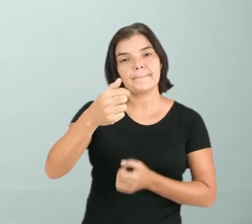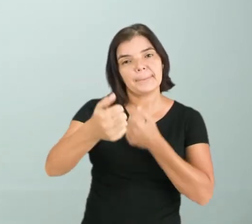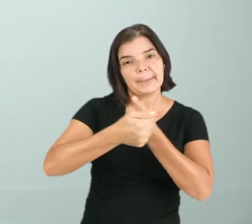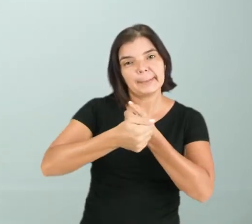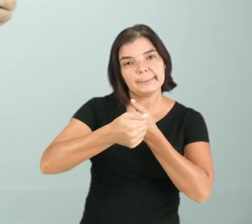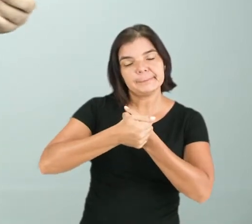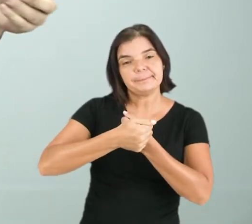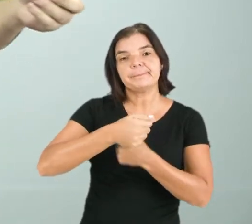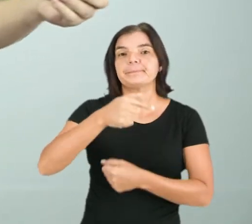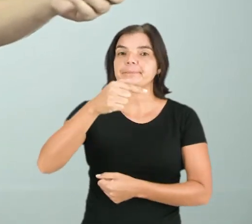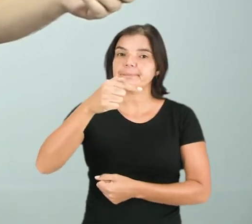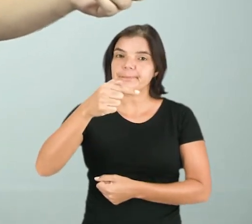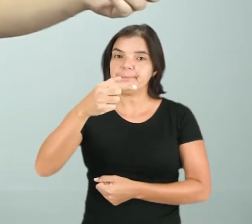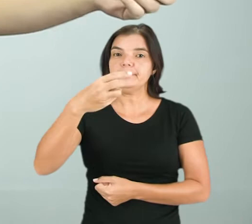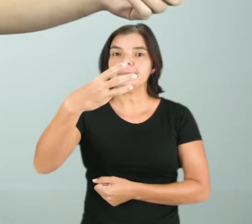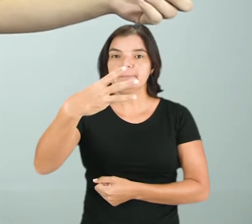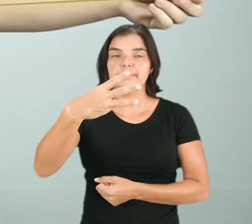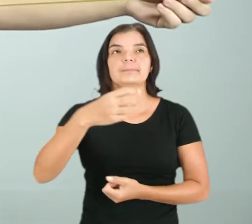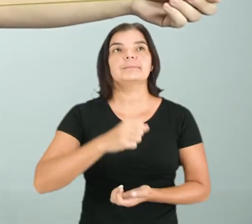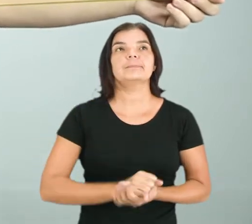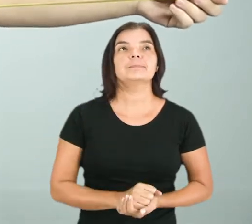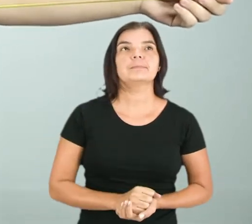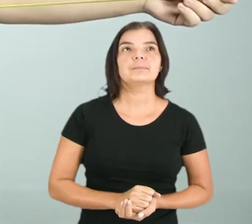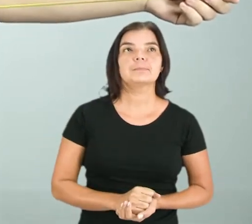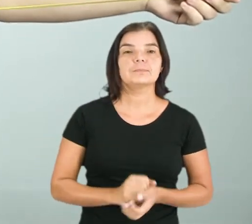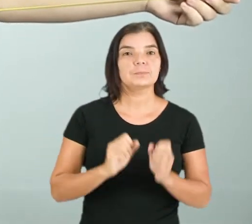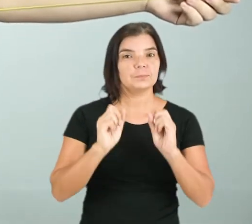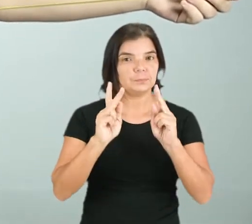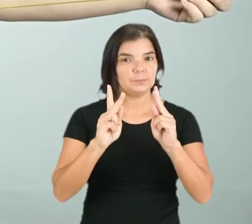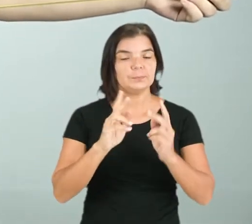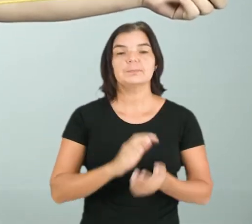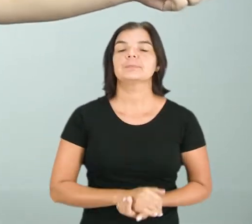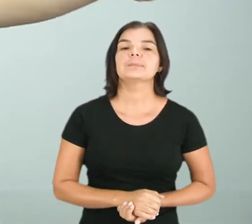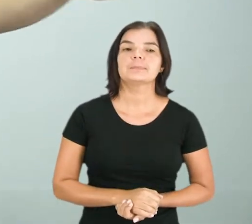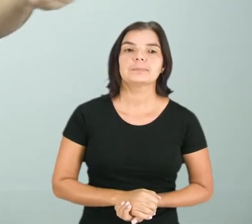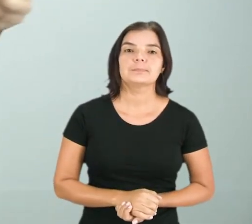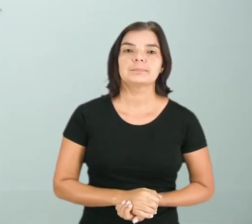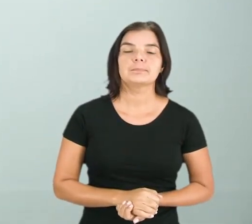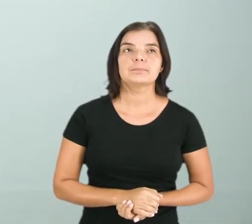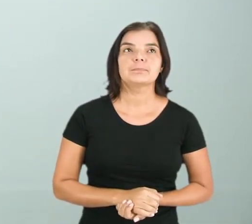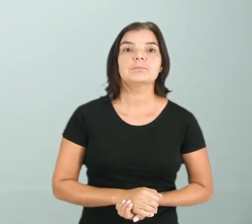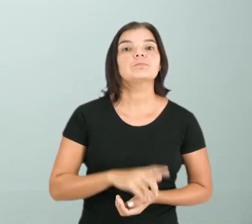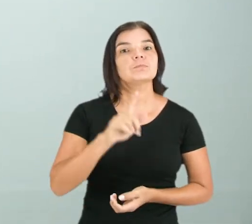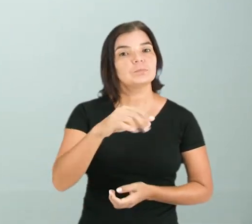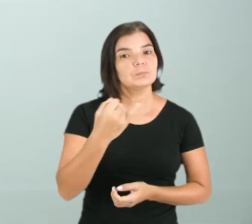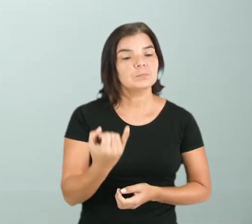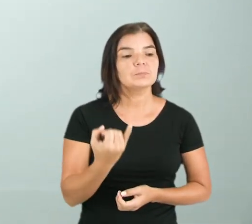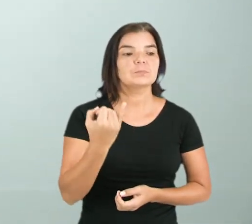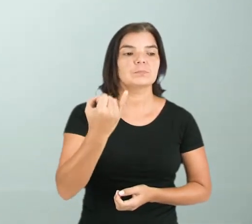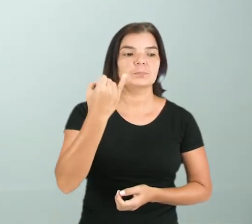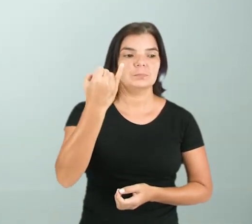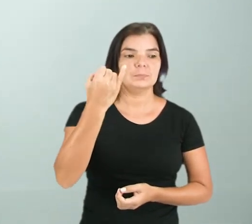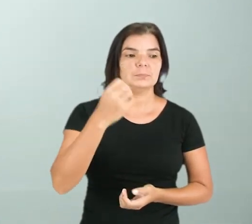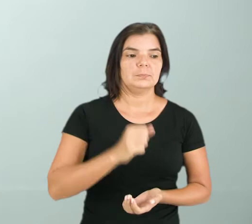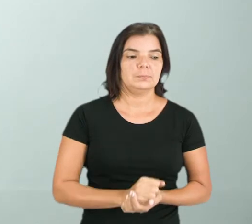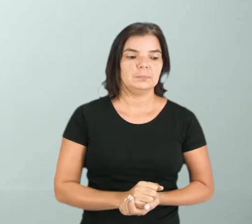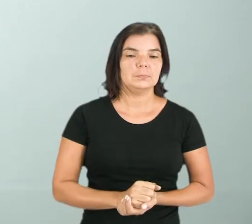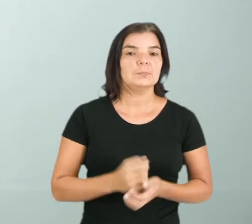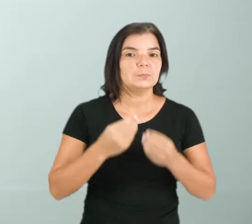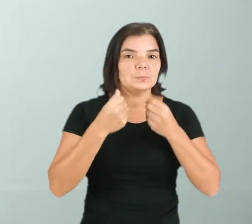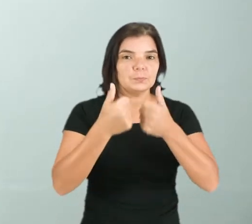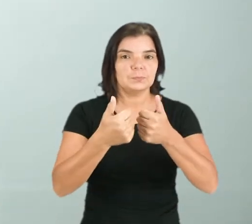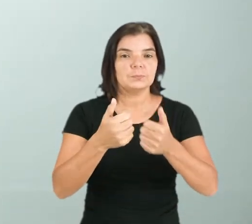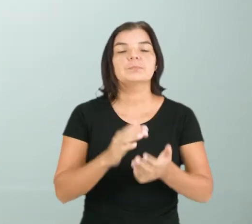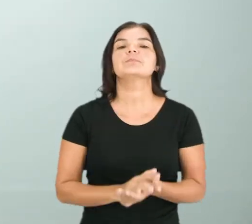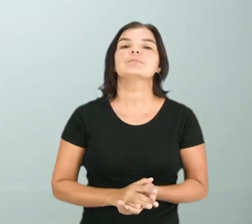do 73 aqui, ó, ok? Então, o tamanho é muito importante, tudo bem?